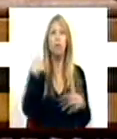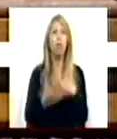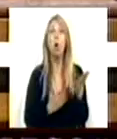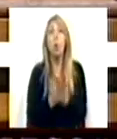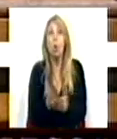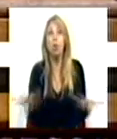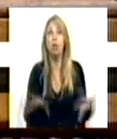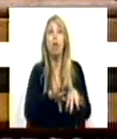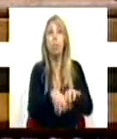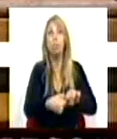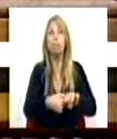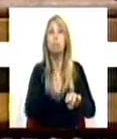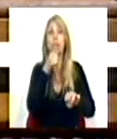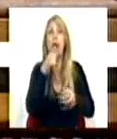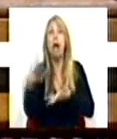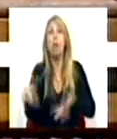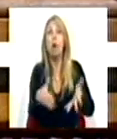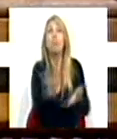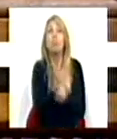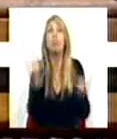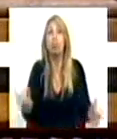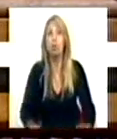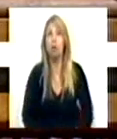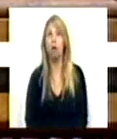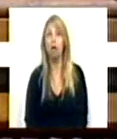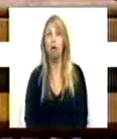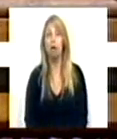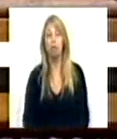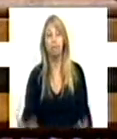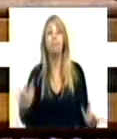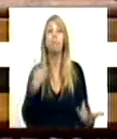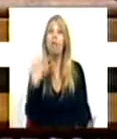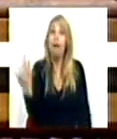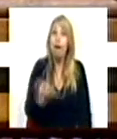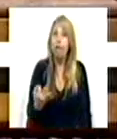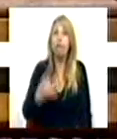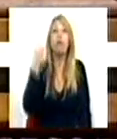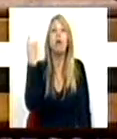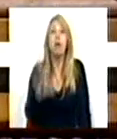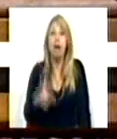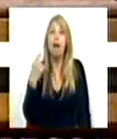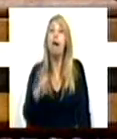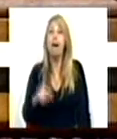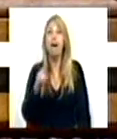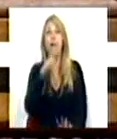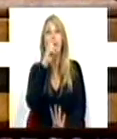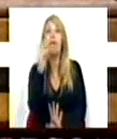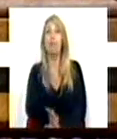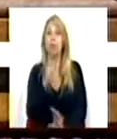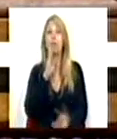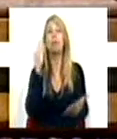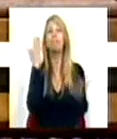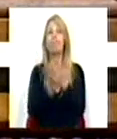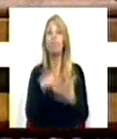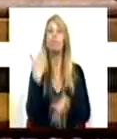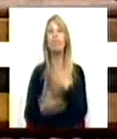degradação do Rio Tejo? É que, na verdade, existem debilidades propícias à continuação destes